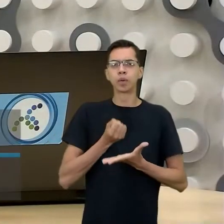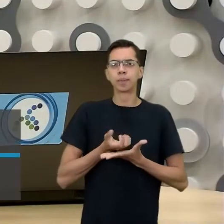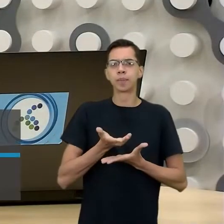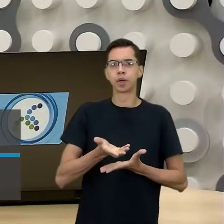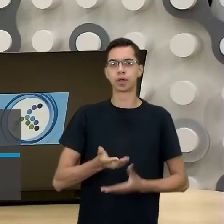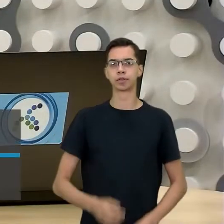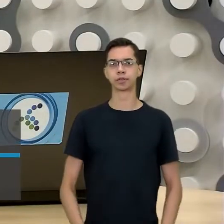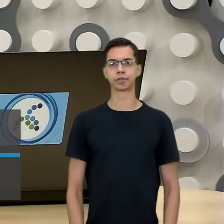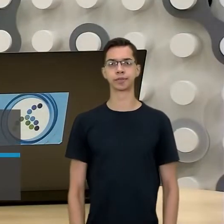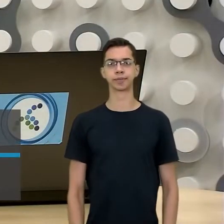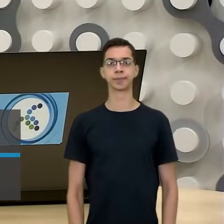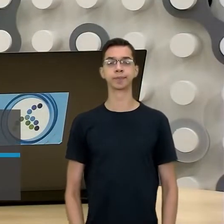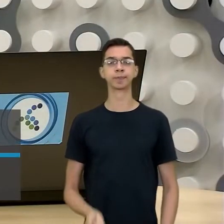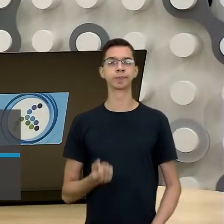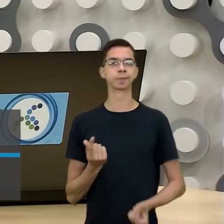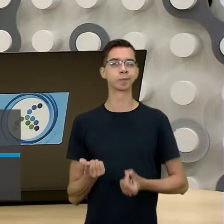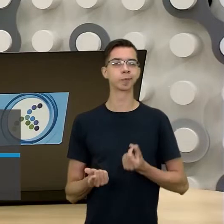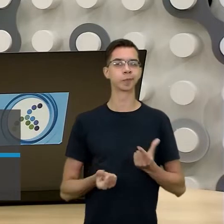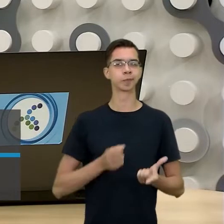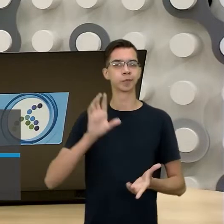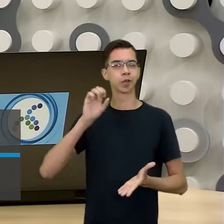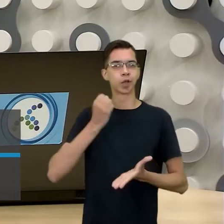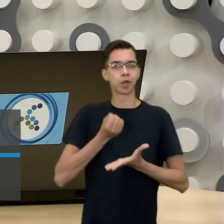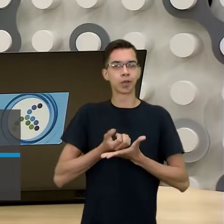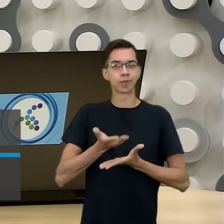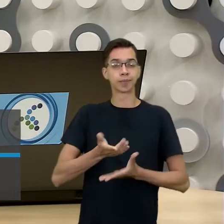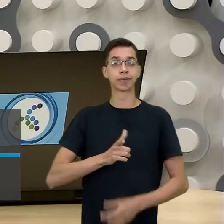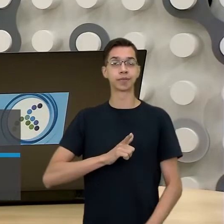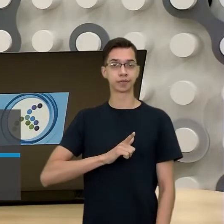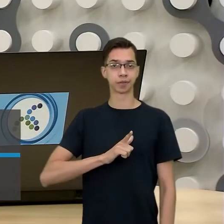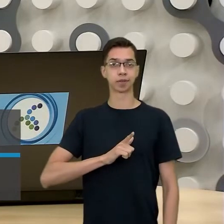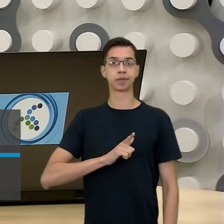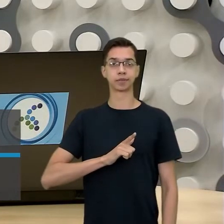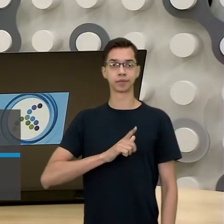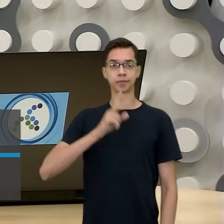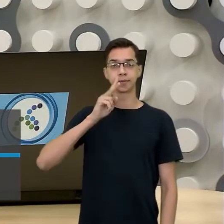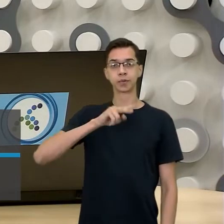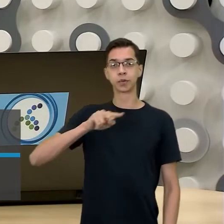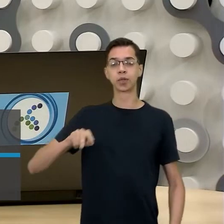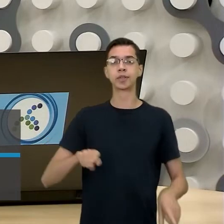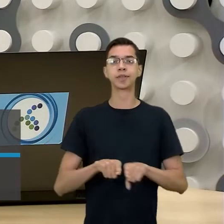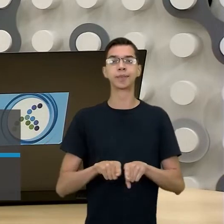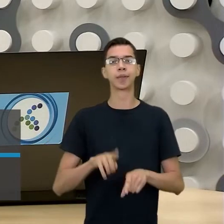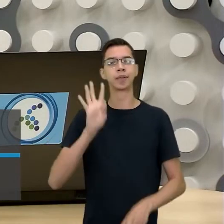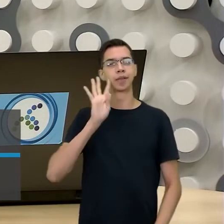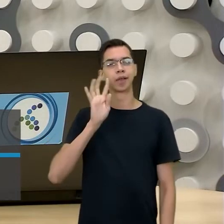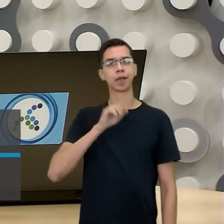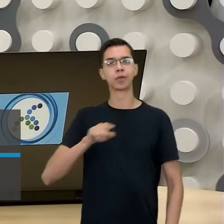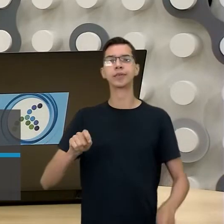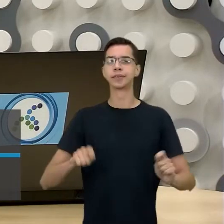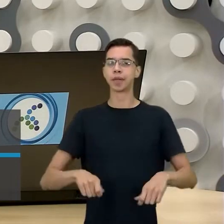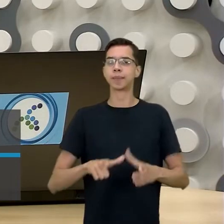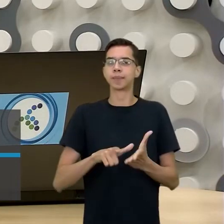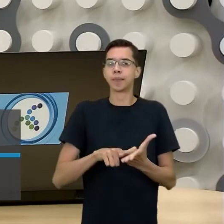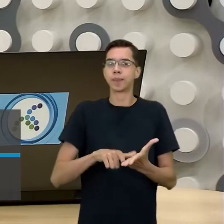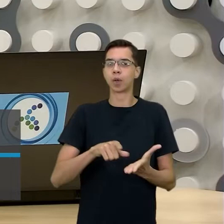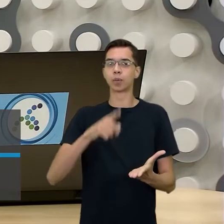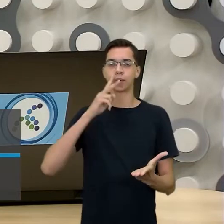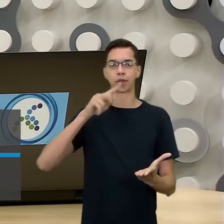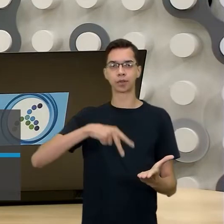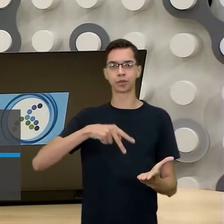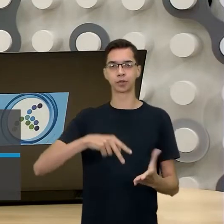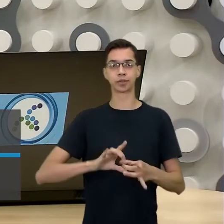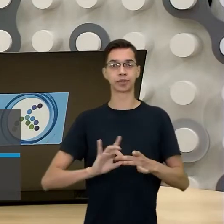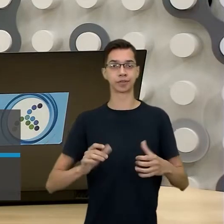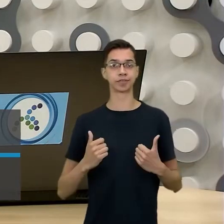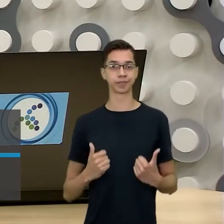alguns podcasts que leem os contos, mas é legal você também fazer a leitura, né, no papel mesmo, né? Você, não no papel, mas